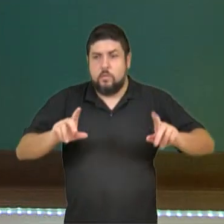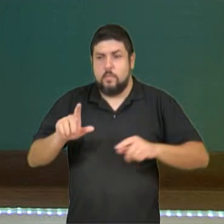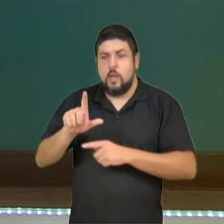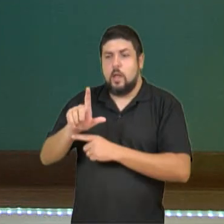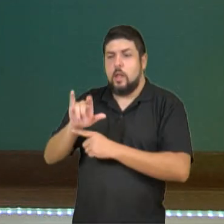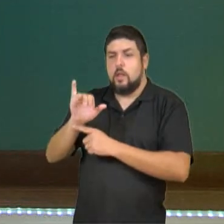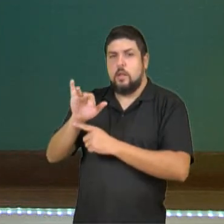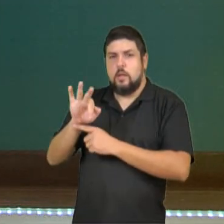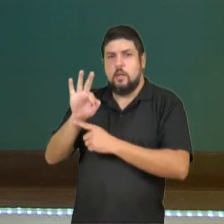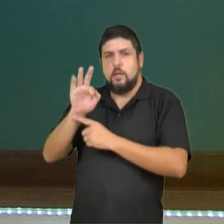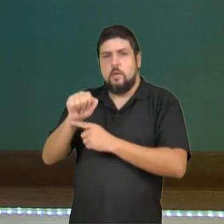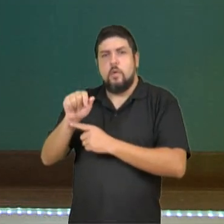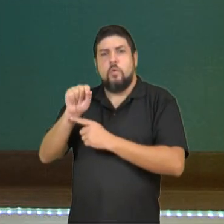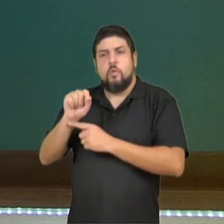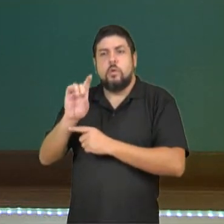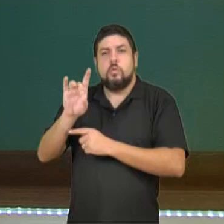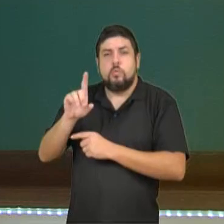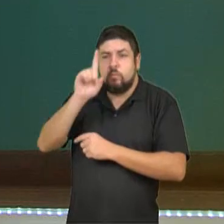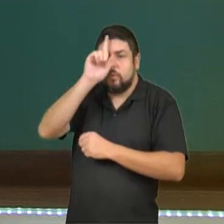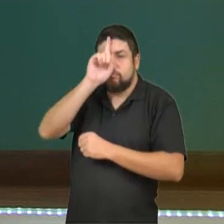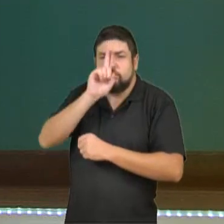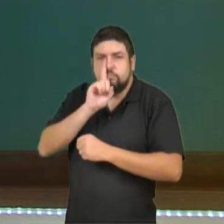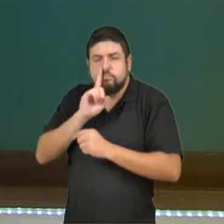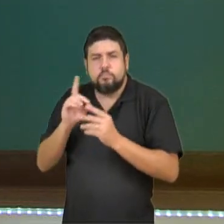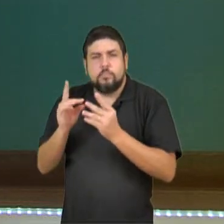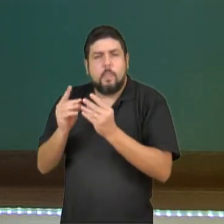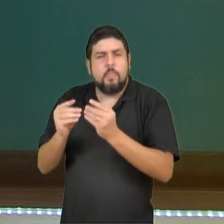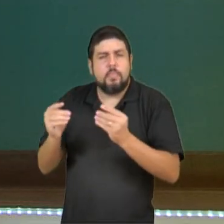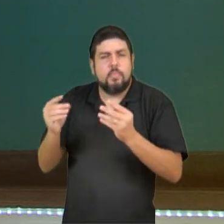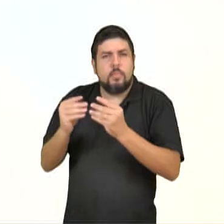encontra plasma sanguíneo e glóbulos brancos.